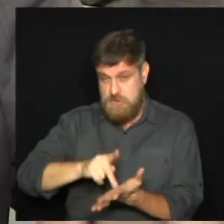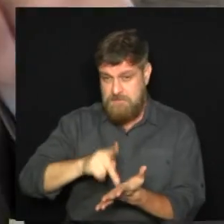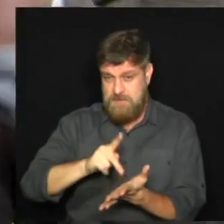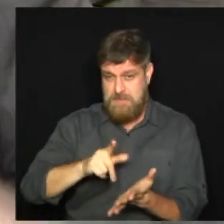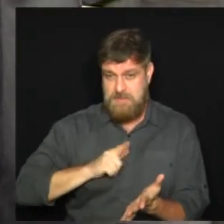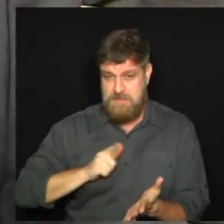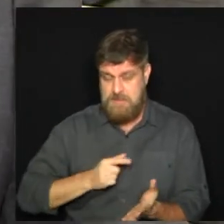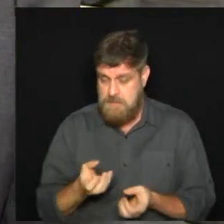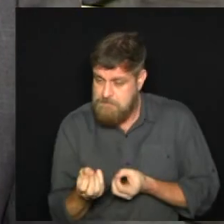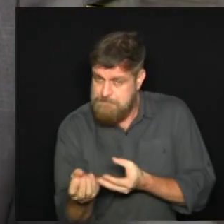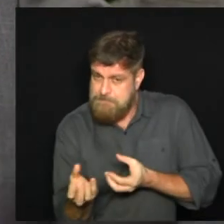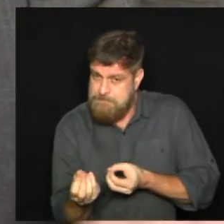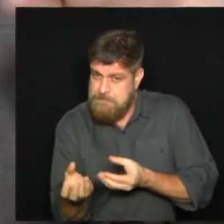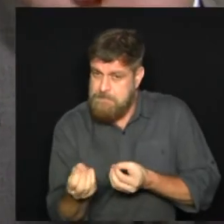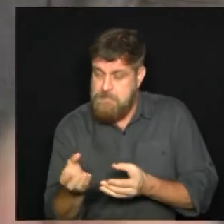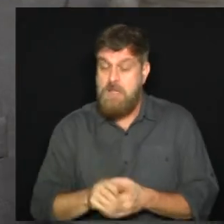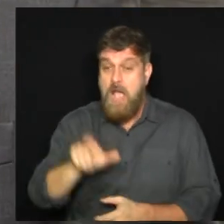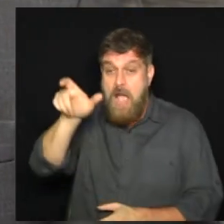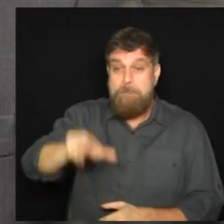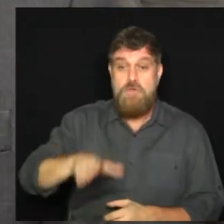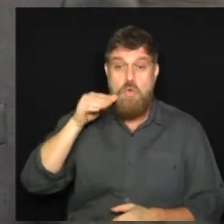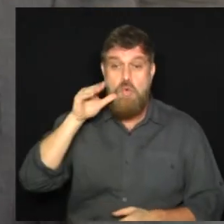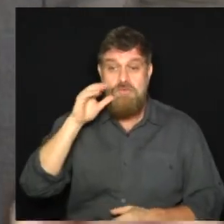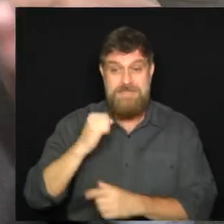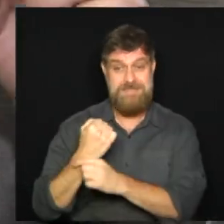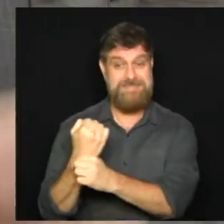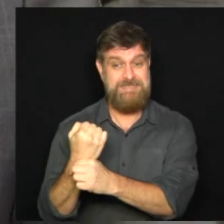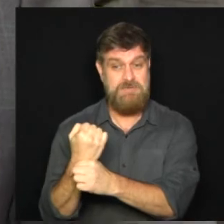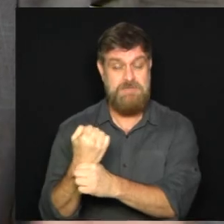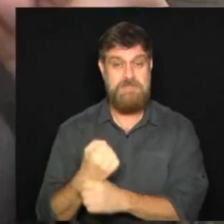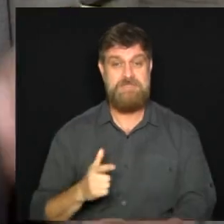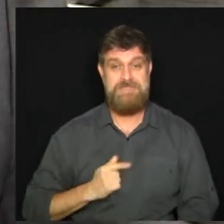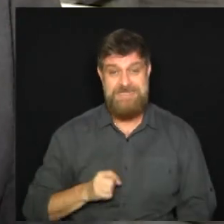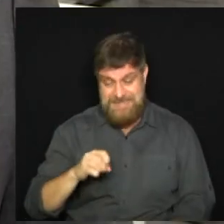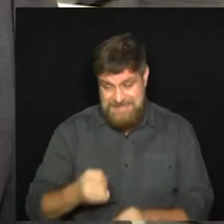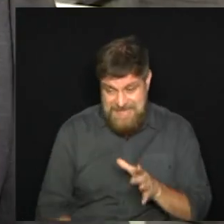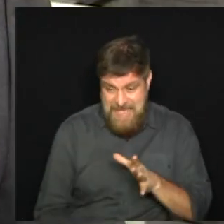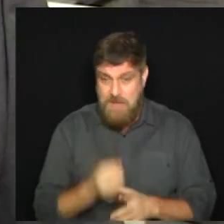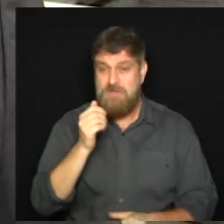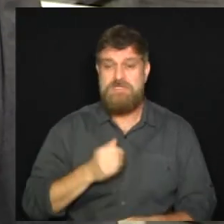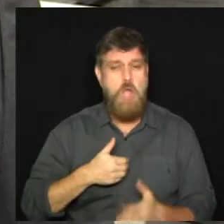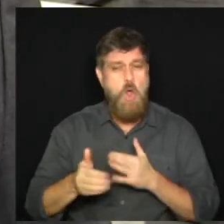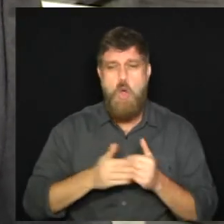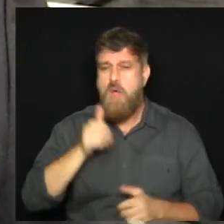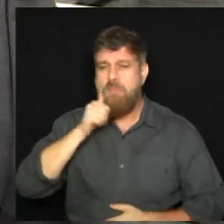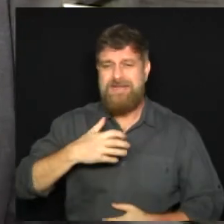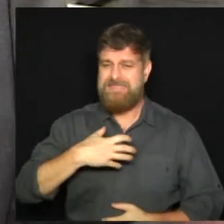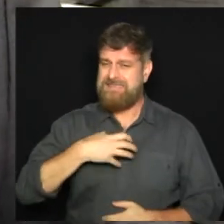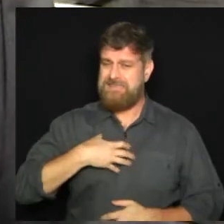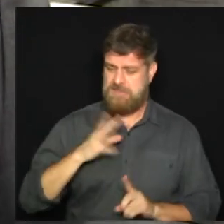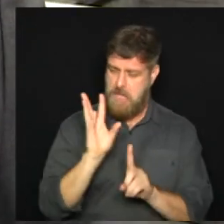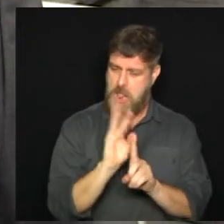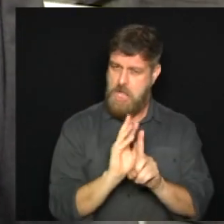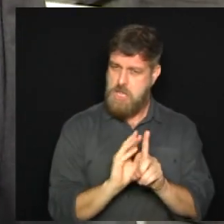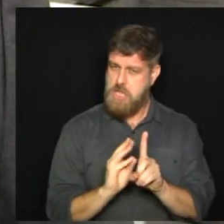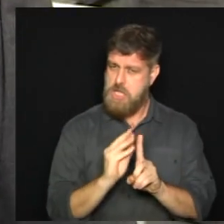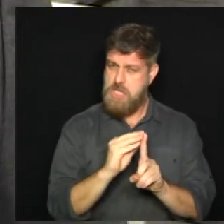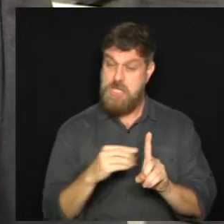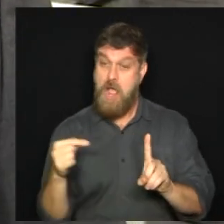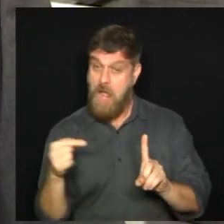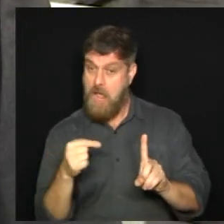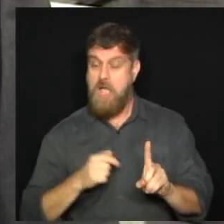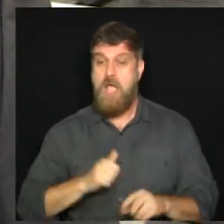de instrução desses seguranças, dos funcionários, que em caso de qualquer mulher se sentir assediada, ela